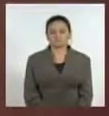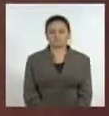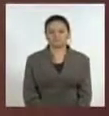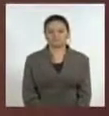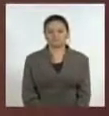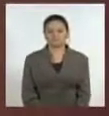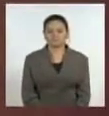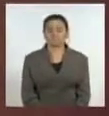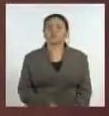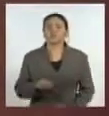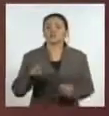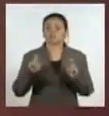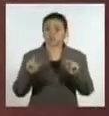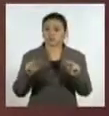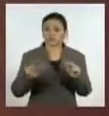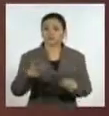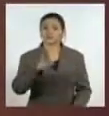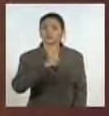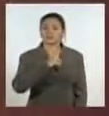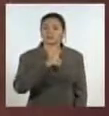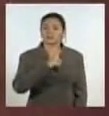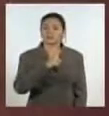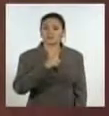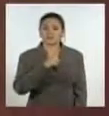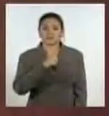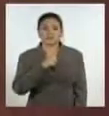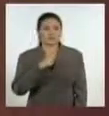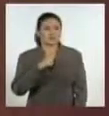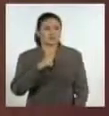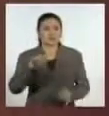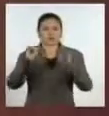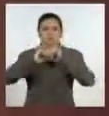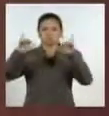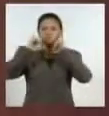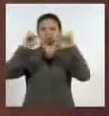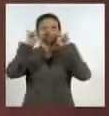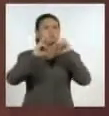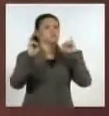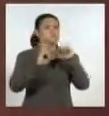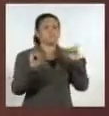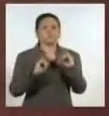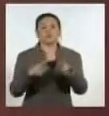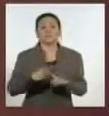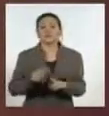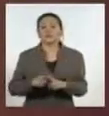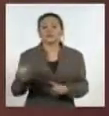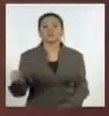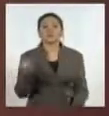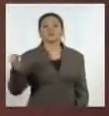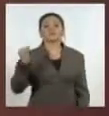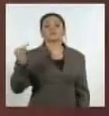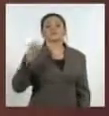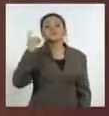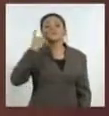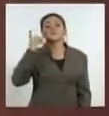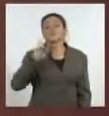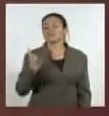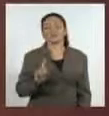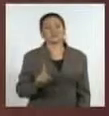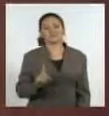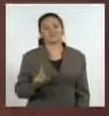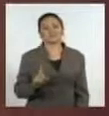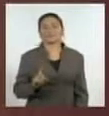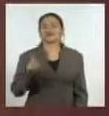Este assunto acabou ganhando, graças, não à notoriedade do deputado, mas à notoriedade do senador Sarney e